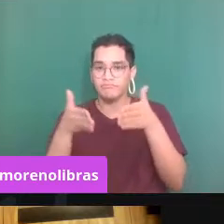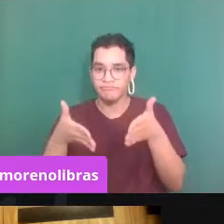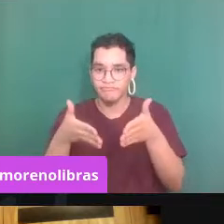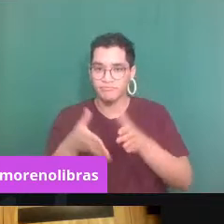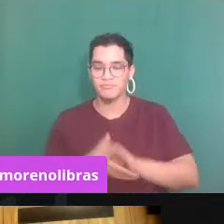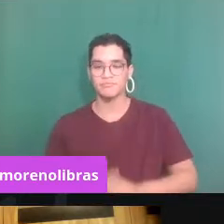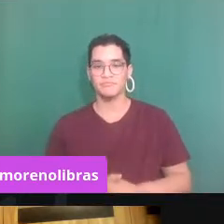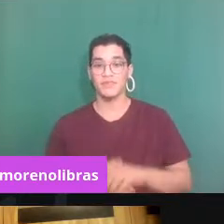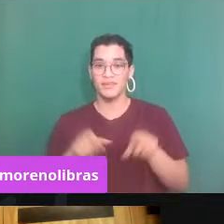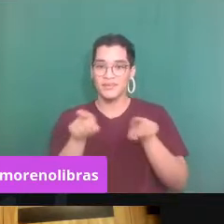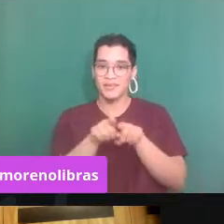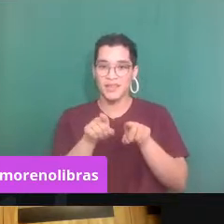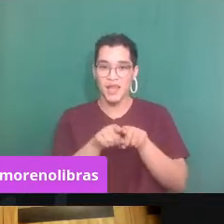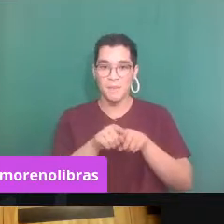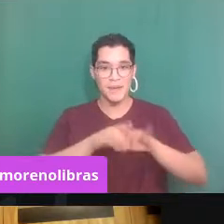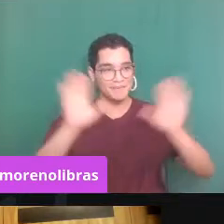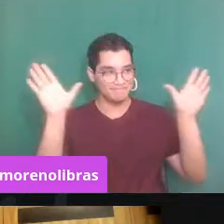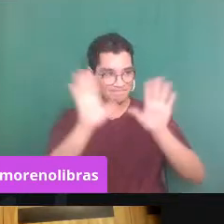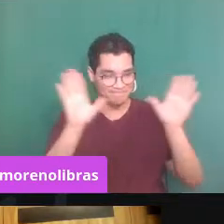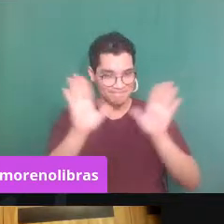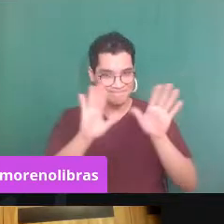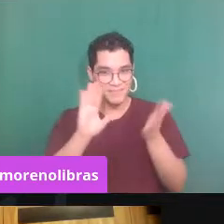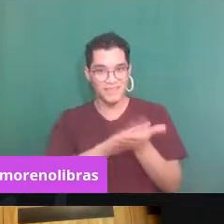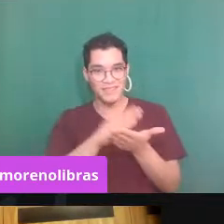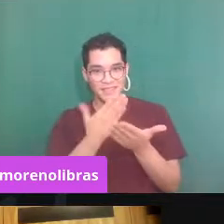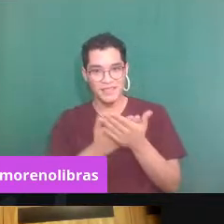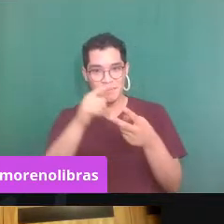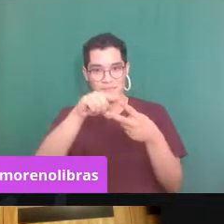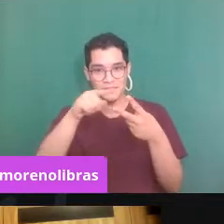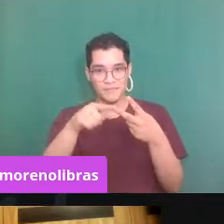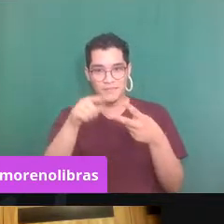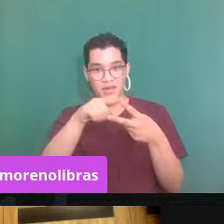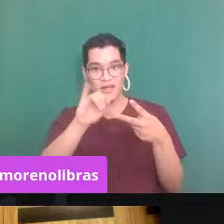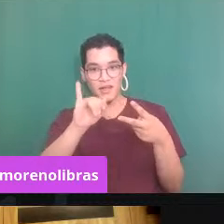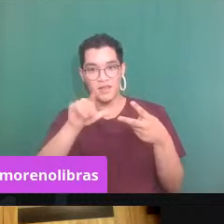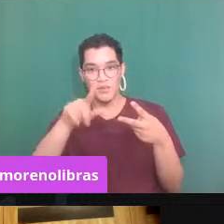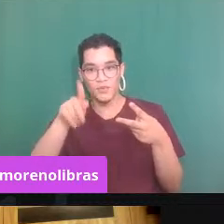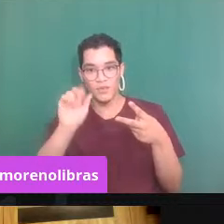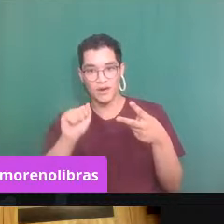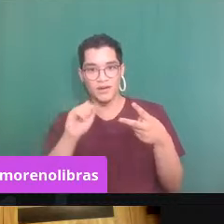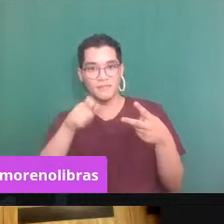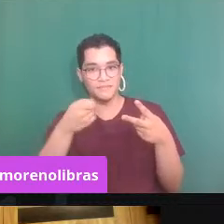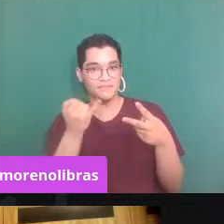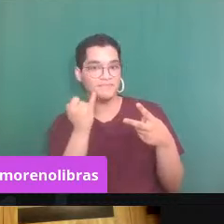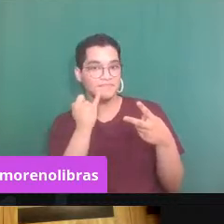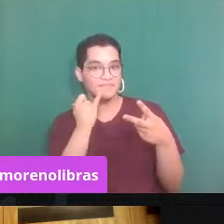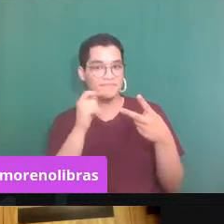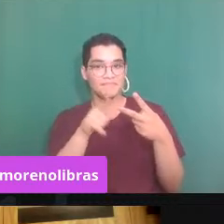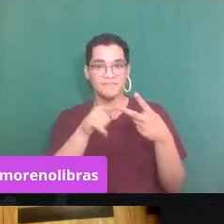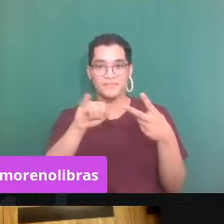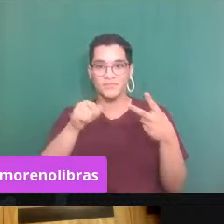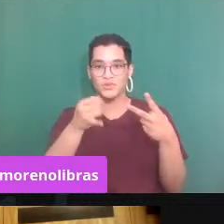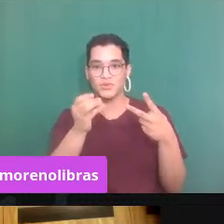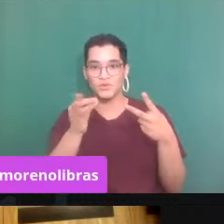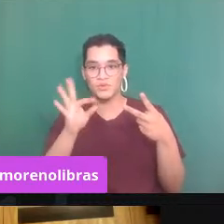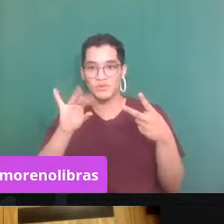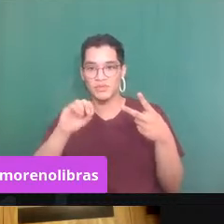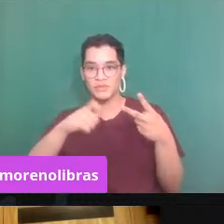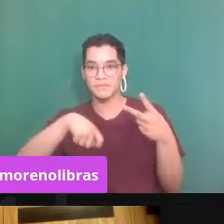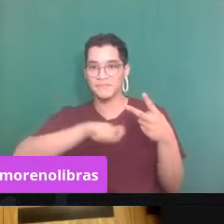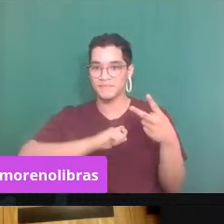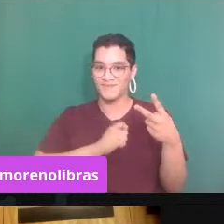nossos intérpretes que aí estão, a Ilka e o João, os pós-graduandos, os graduandos,